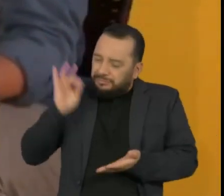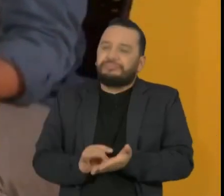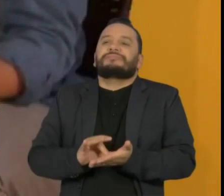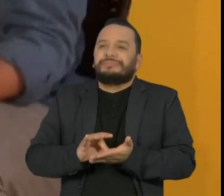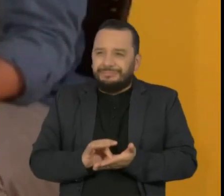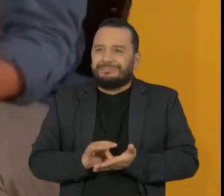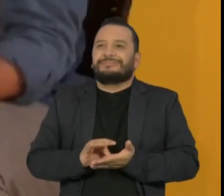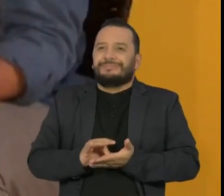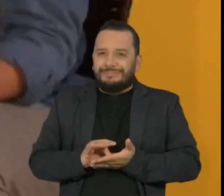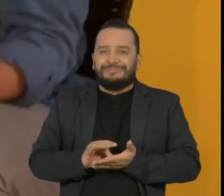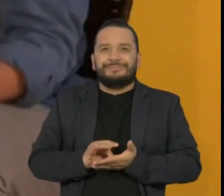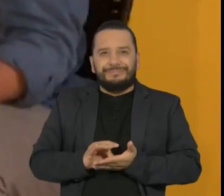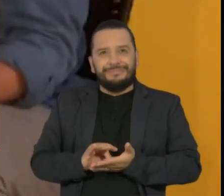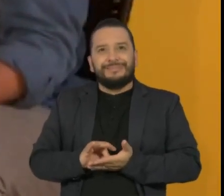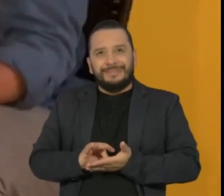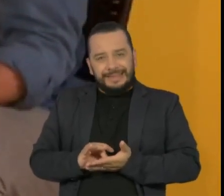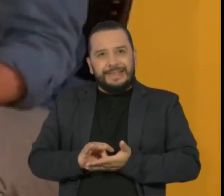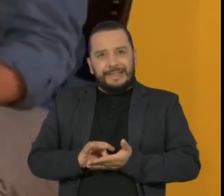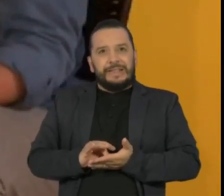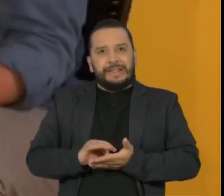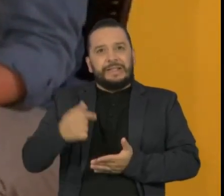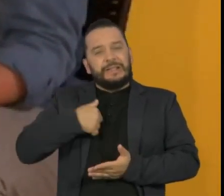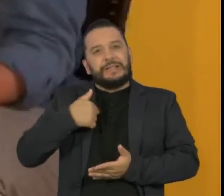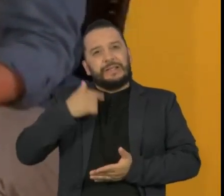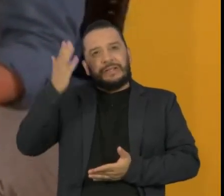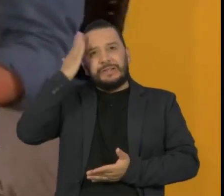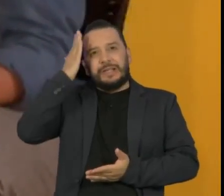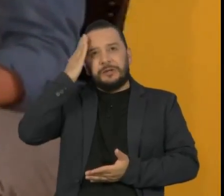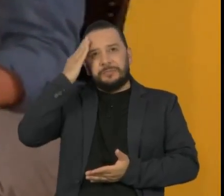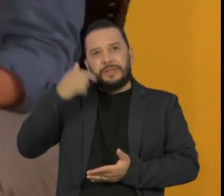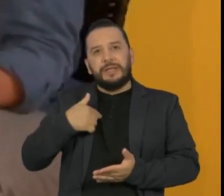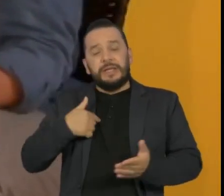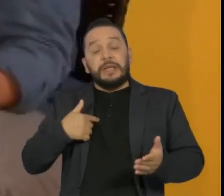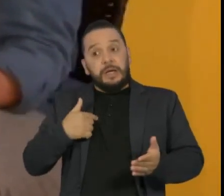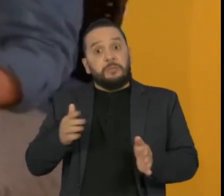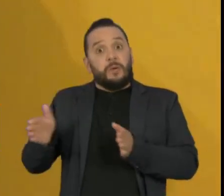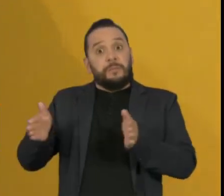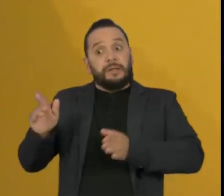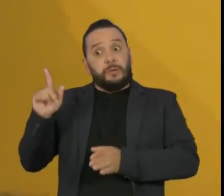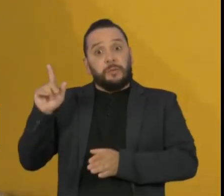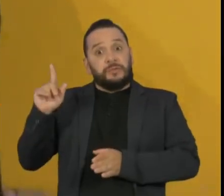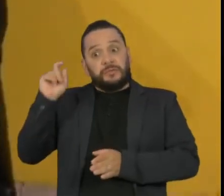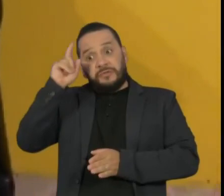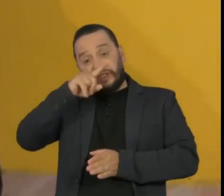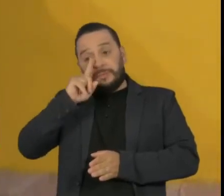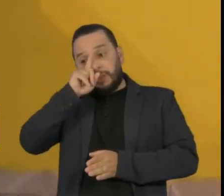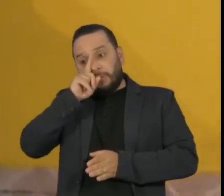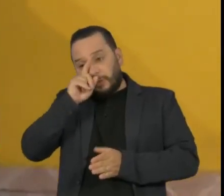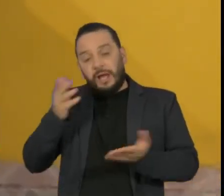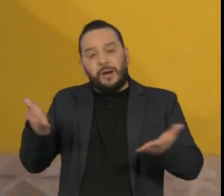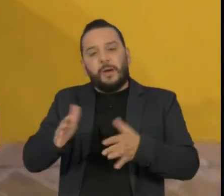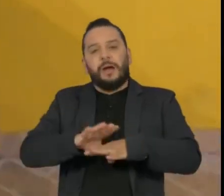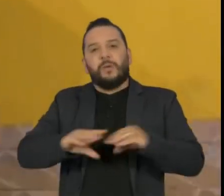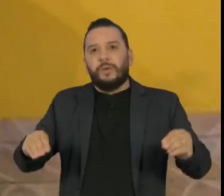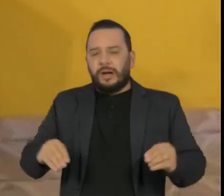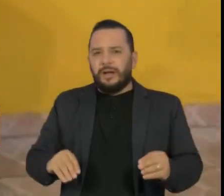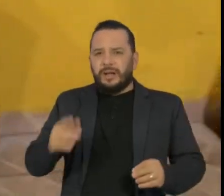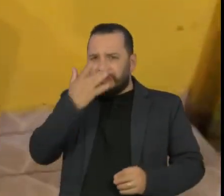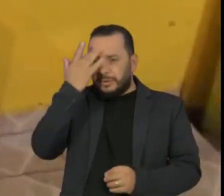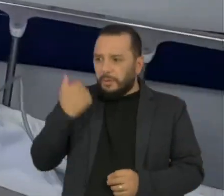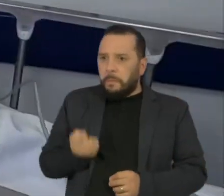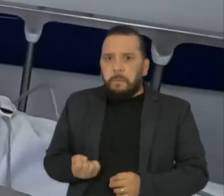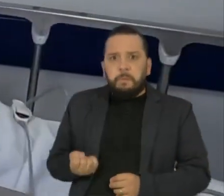sabia que eu estava num momento muito perigoso. Dona Nenê intriga os